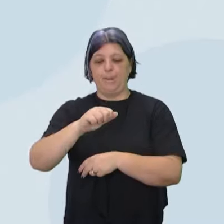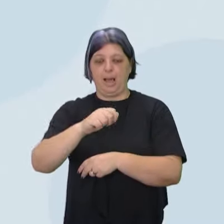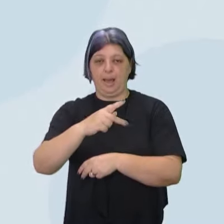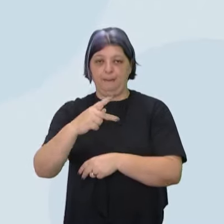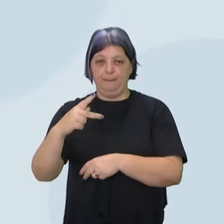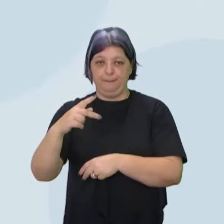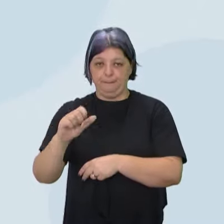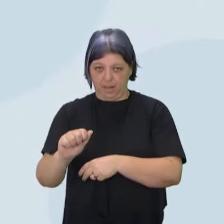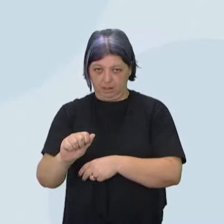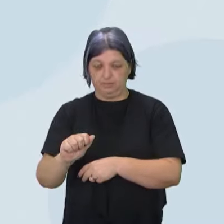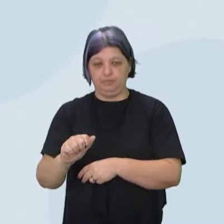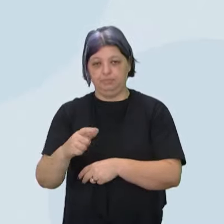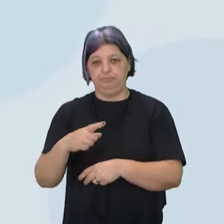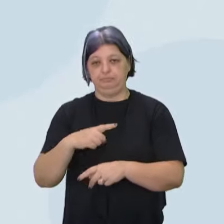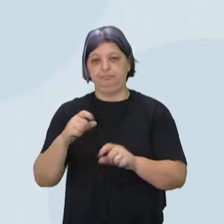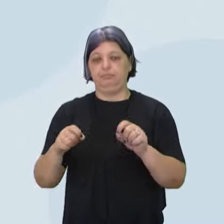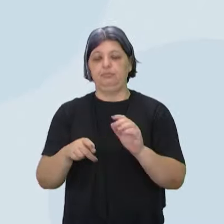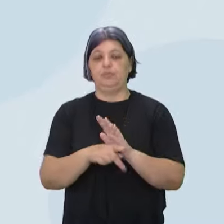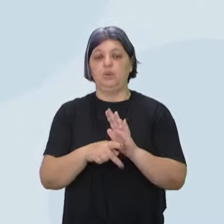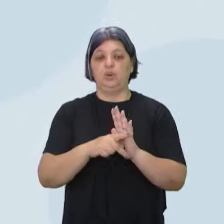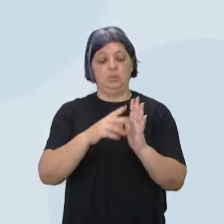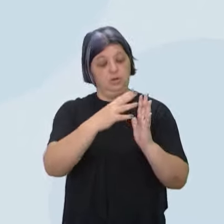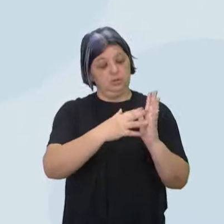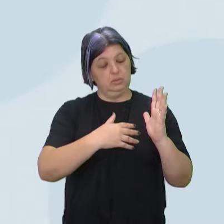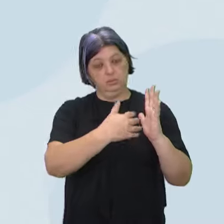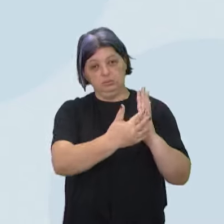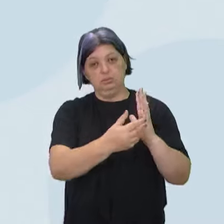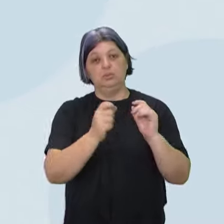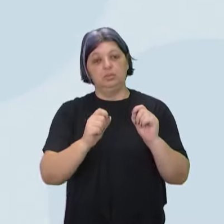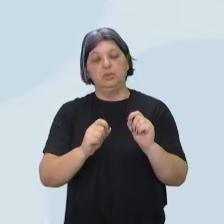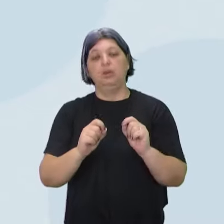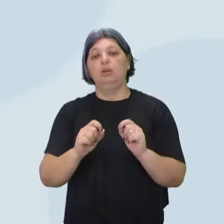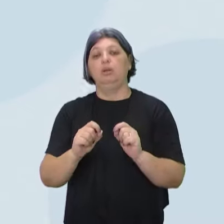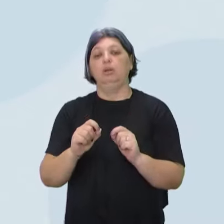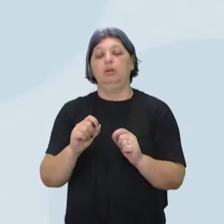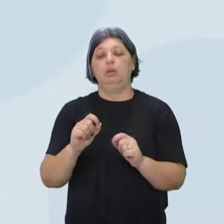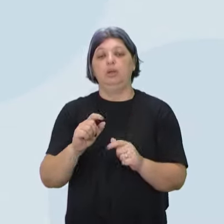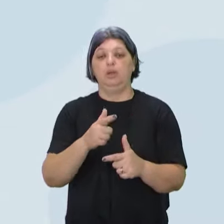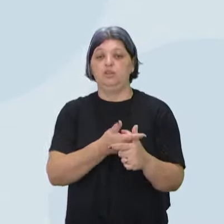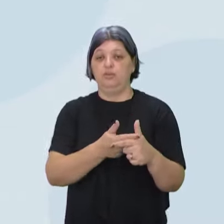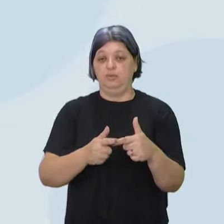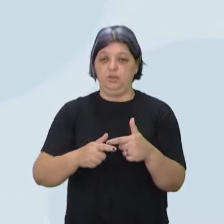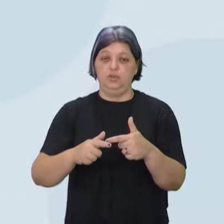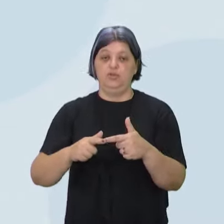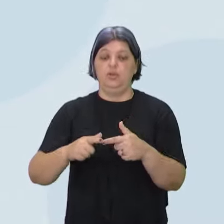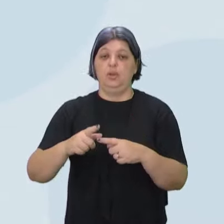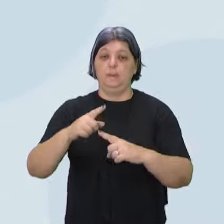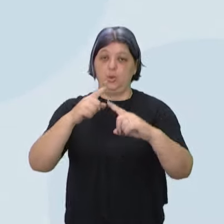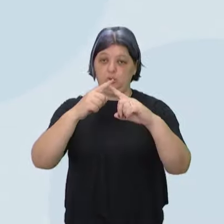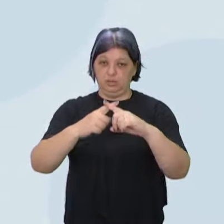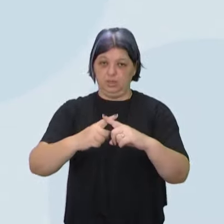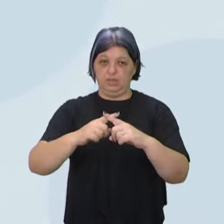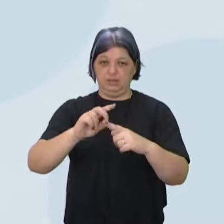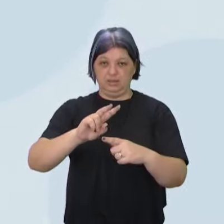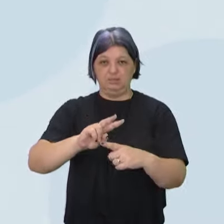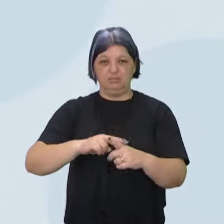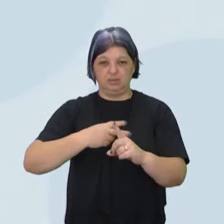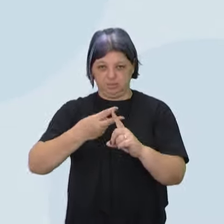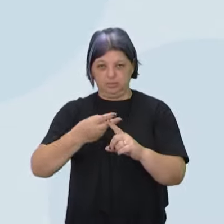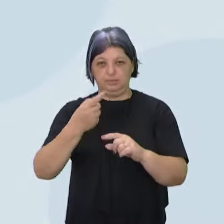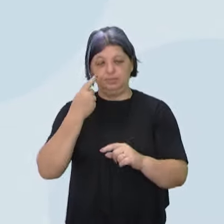ao planejamento, né, dos itinerários, quem divide e multiplica, ele é composto por 6 unidades